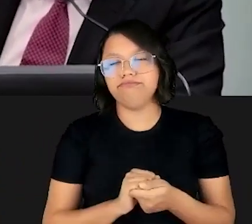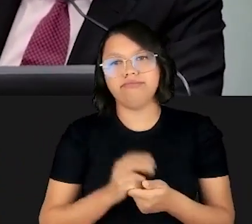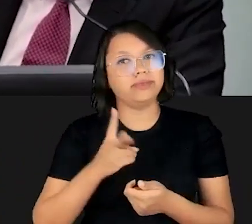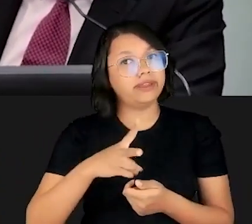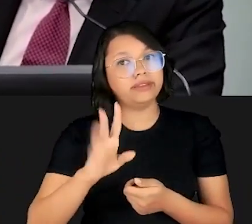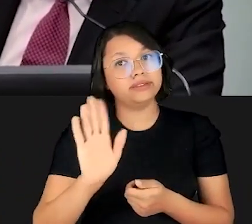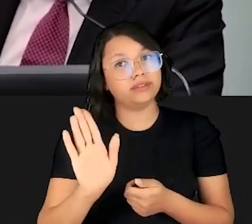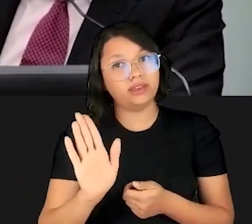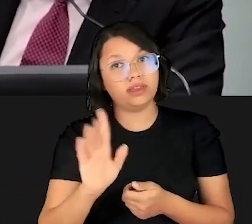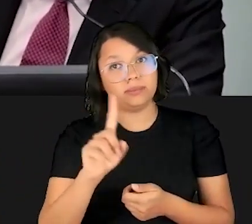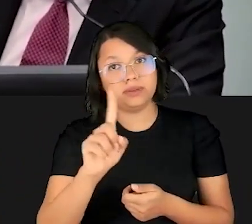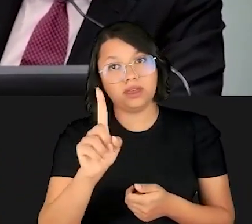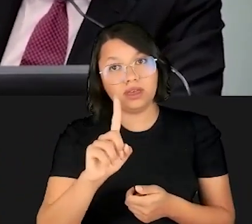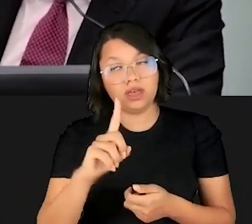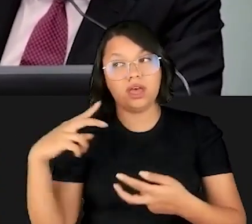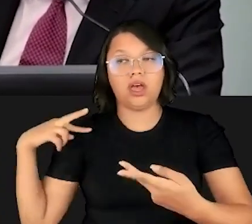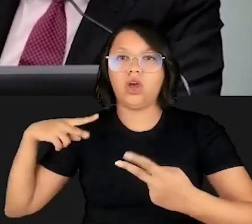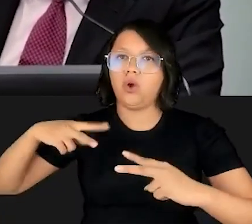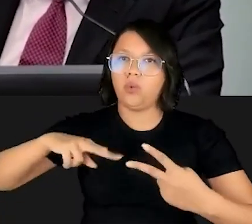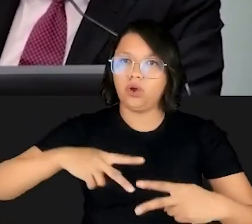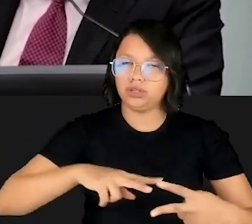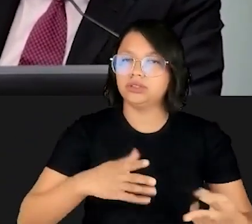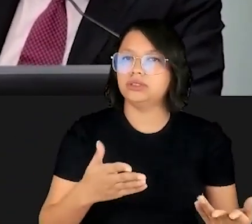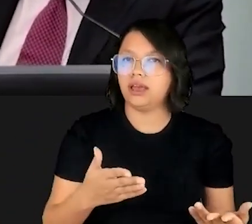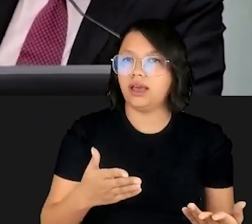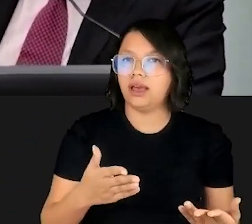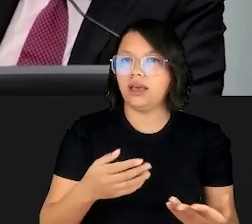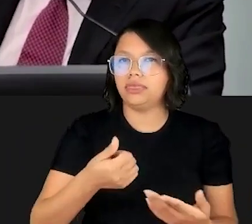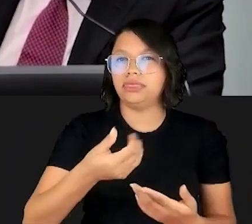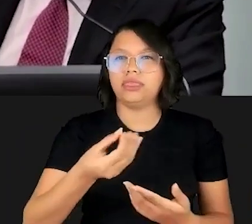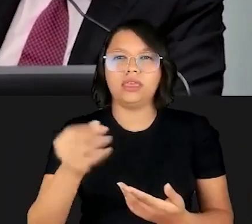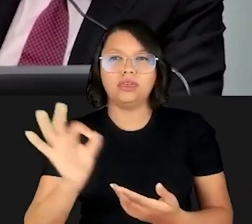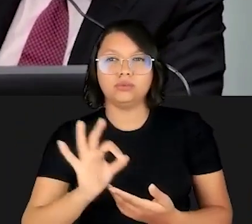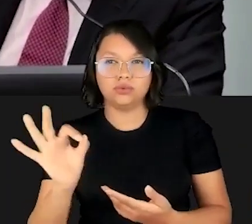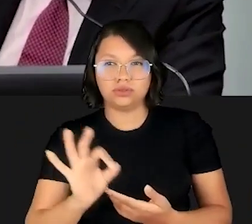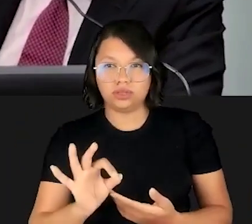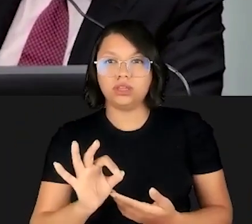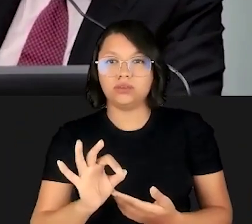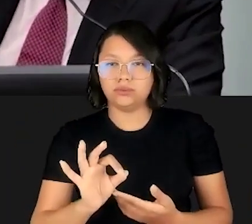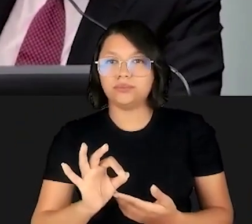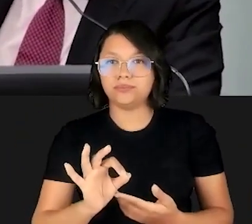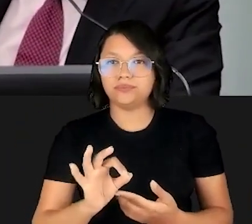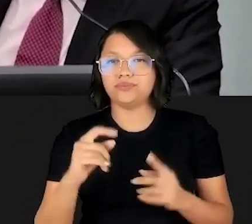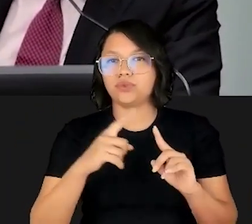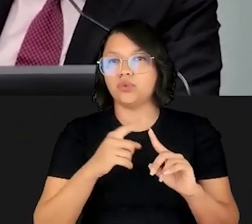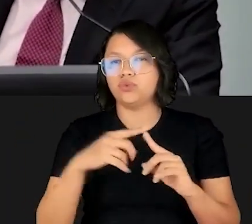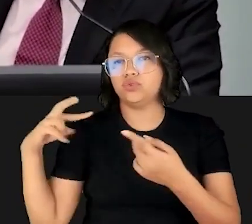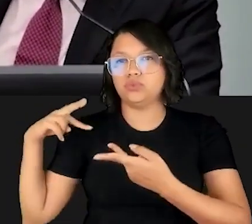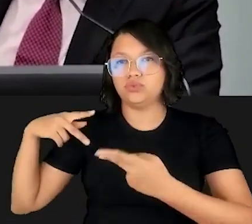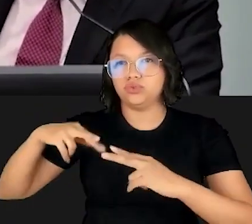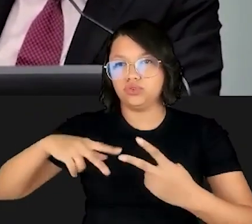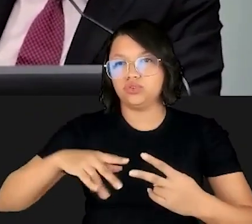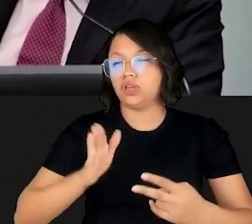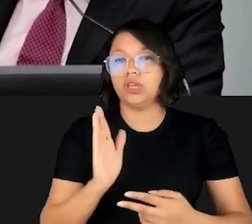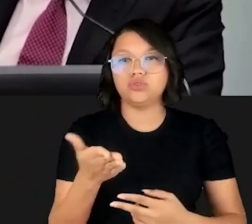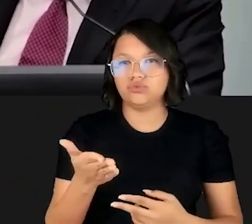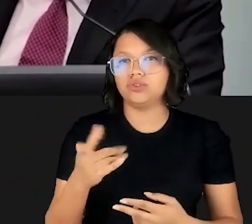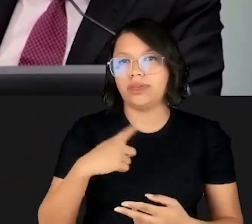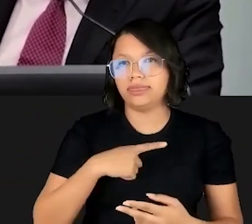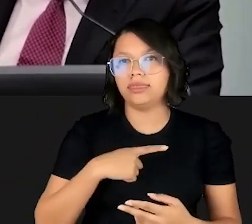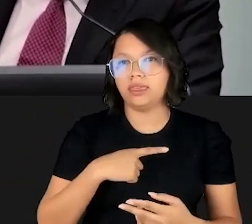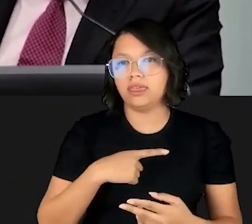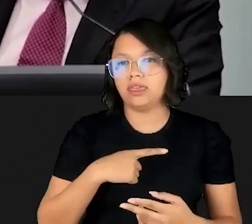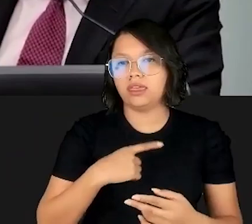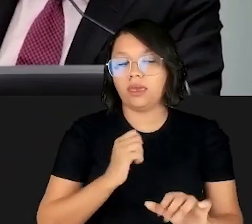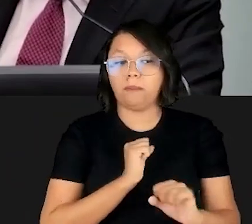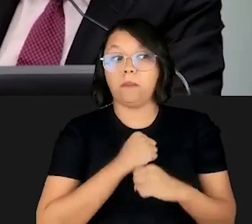não é uma doença sempre hereditária, mais ou menos 10%, o código genético já vem herdado com a propensão